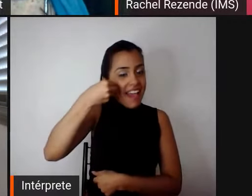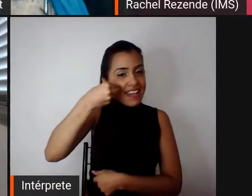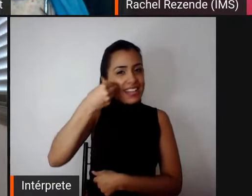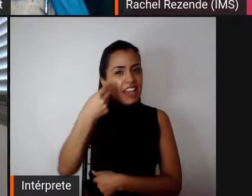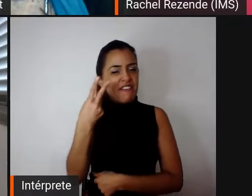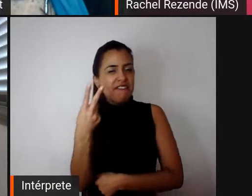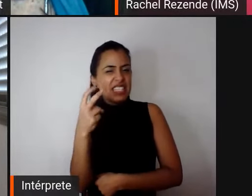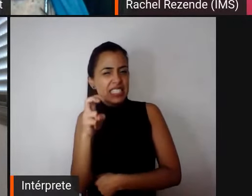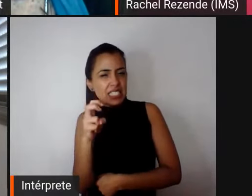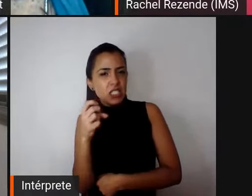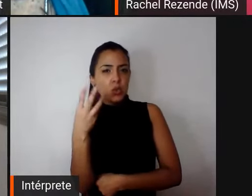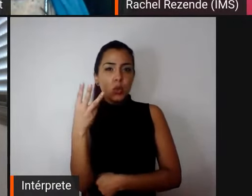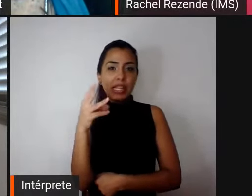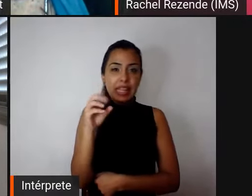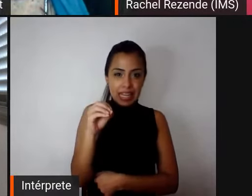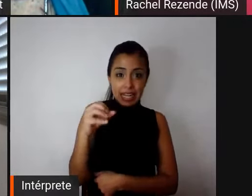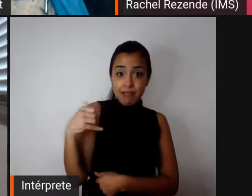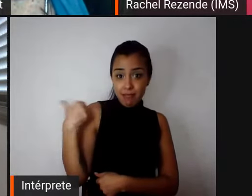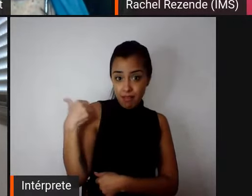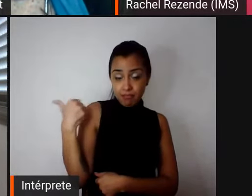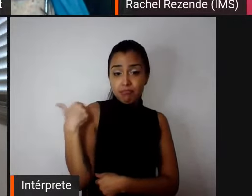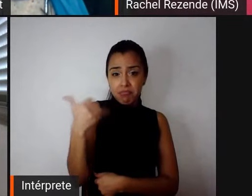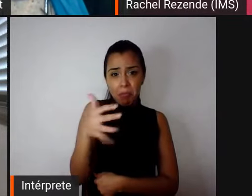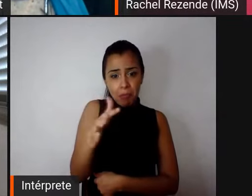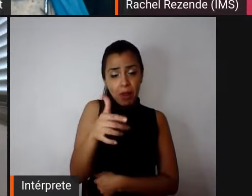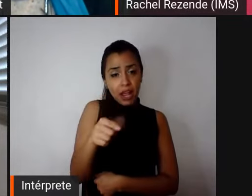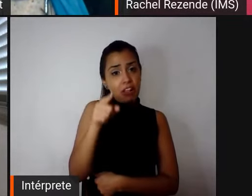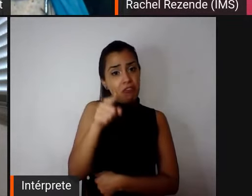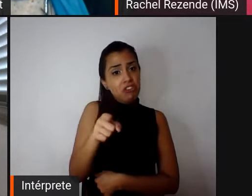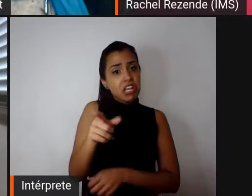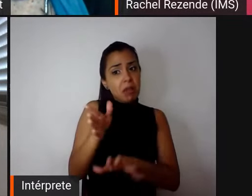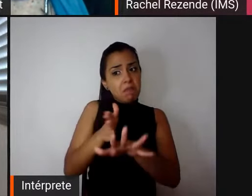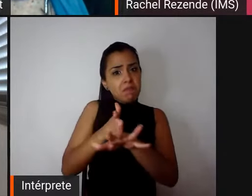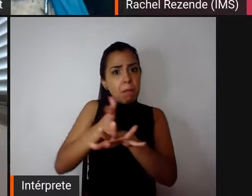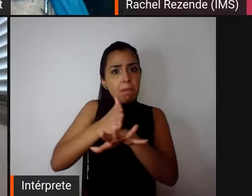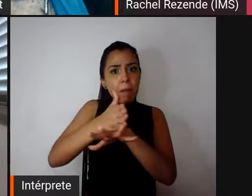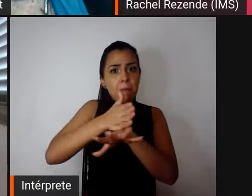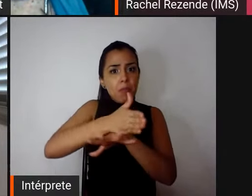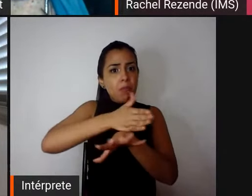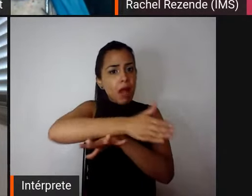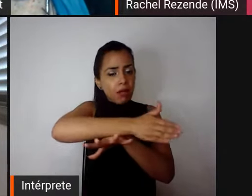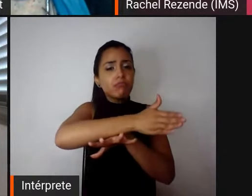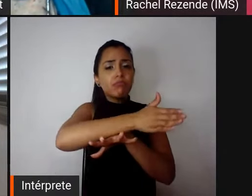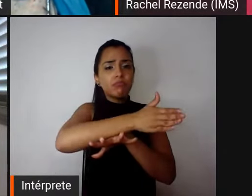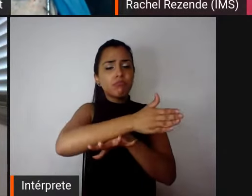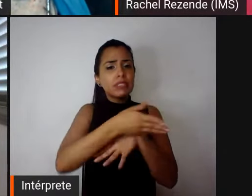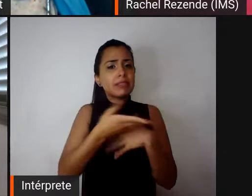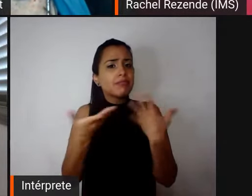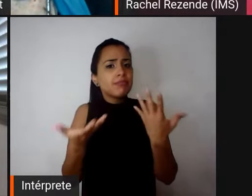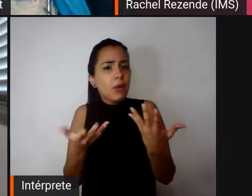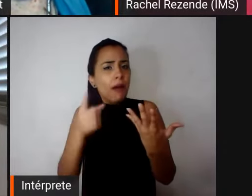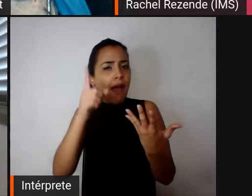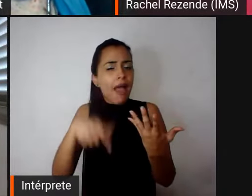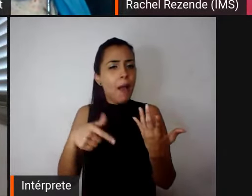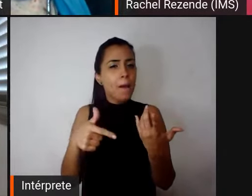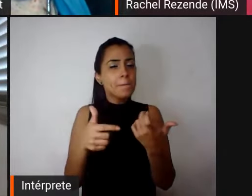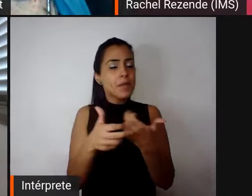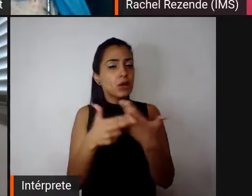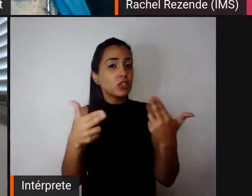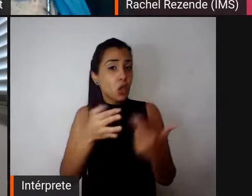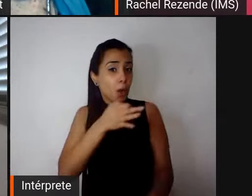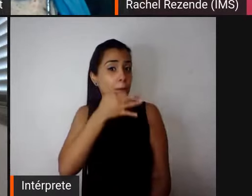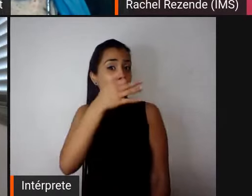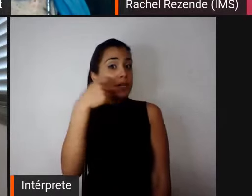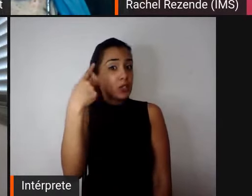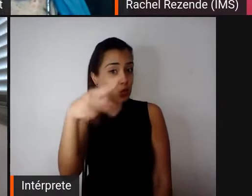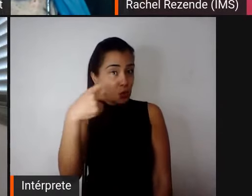lançou, quer dizer, em várias direções, né? E, particularmente, quer dizer, algo que, do ponto de vista da sua produção